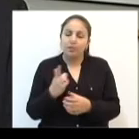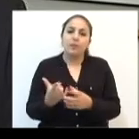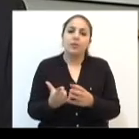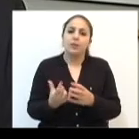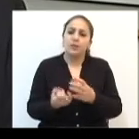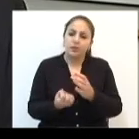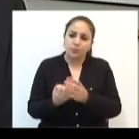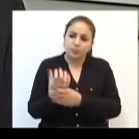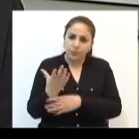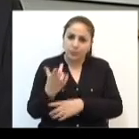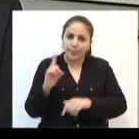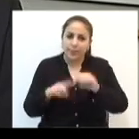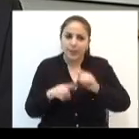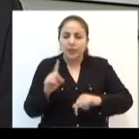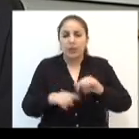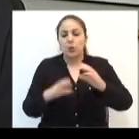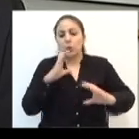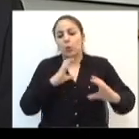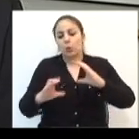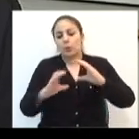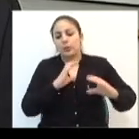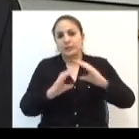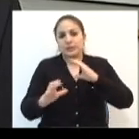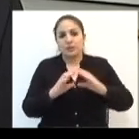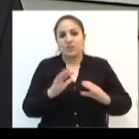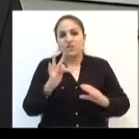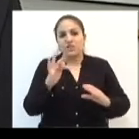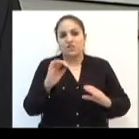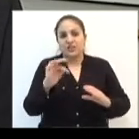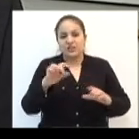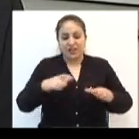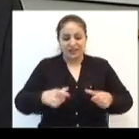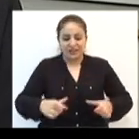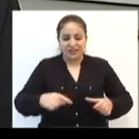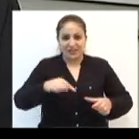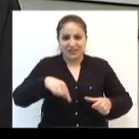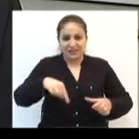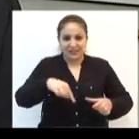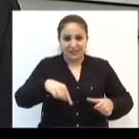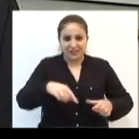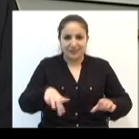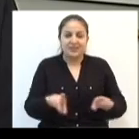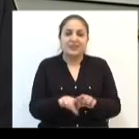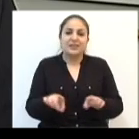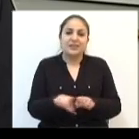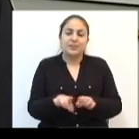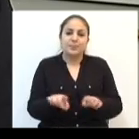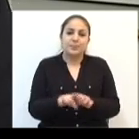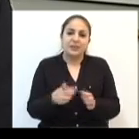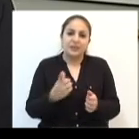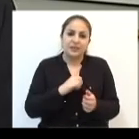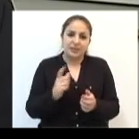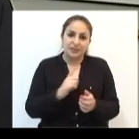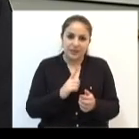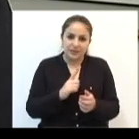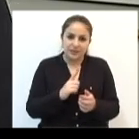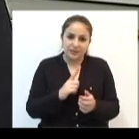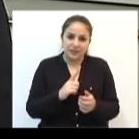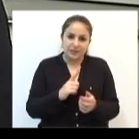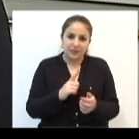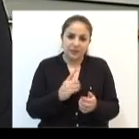gerou material da comunicação da fita, foi impresso para